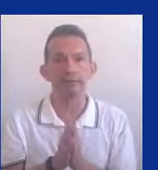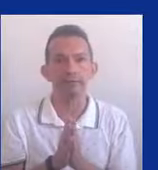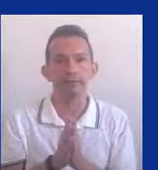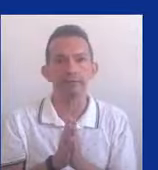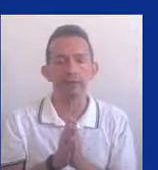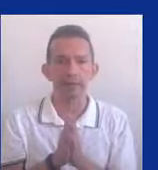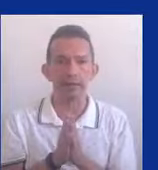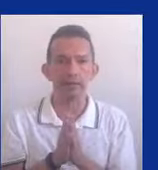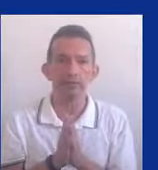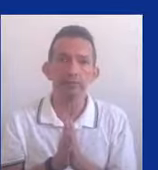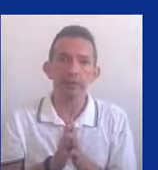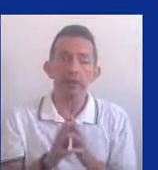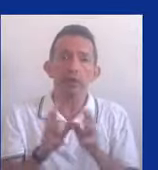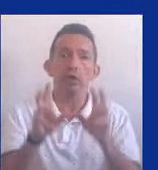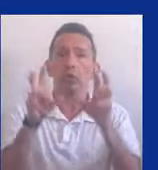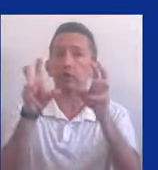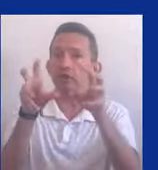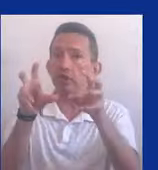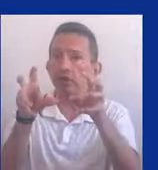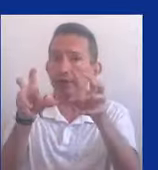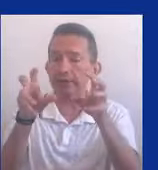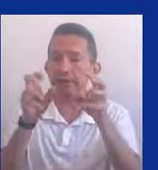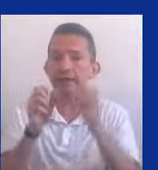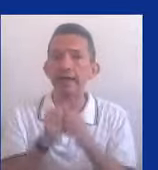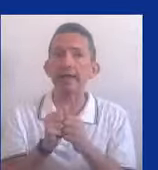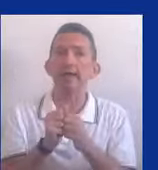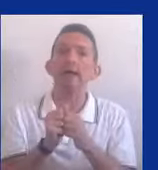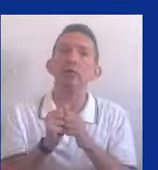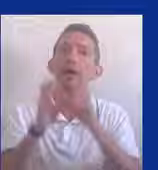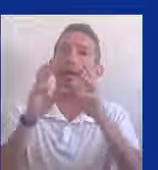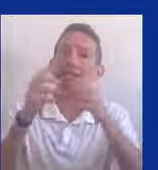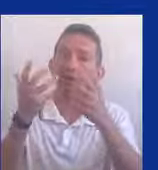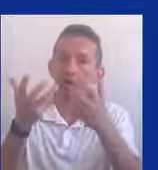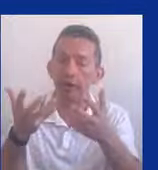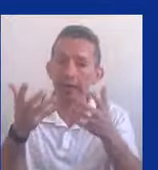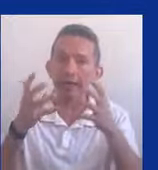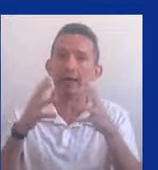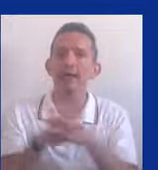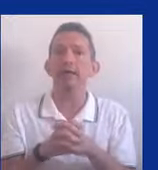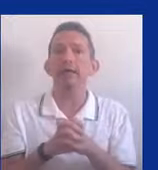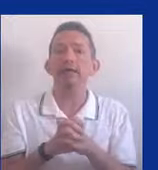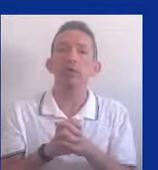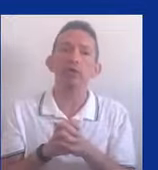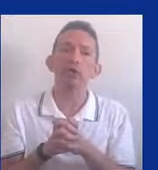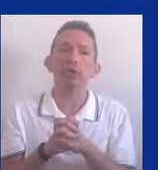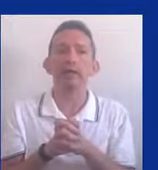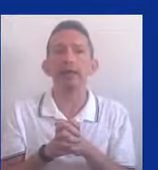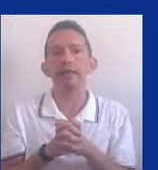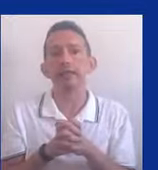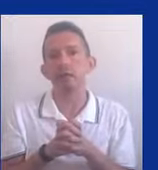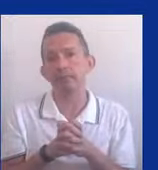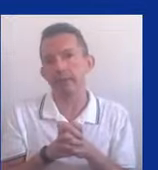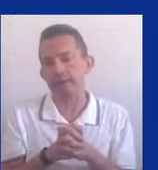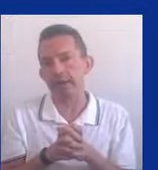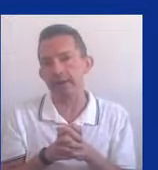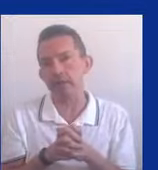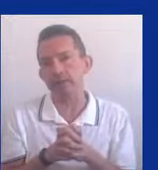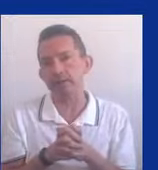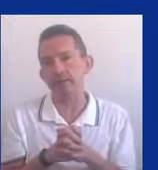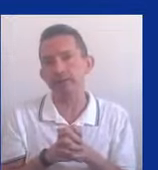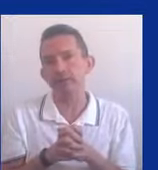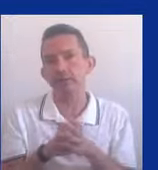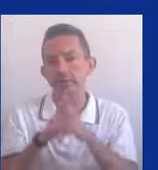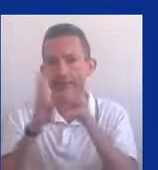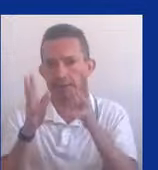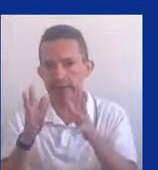organelas. Tá certo? E quando a gente for atentar ou relacionar com as organelas